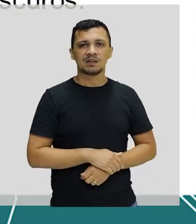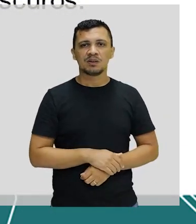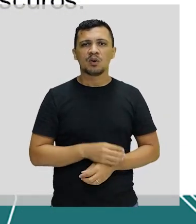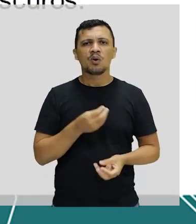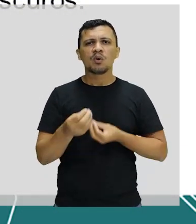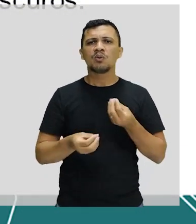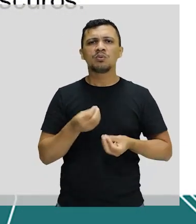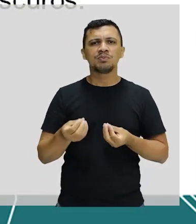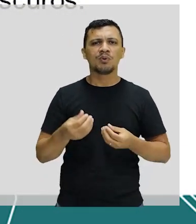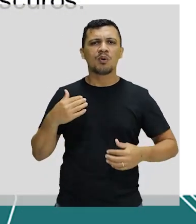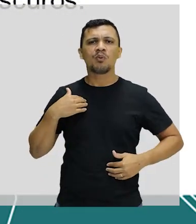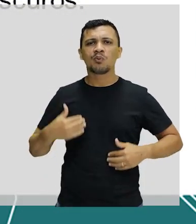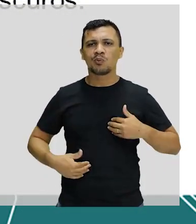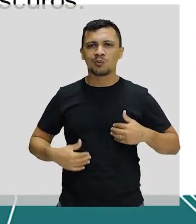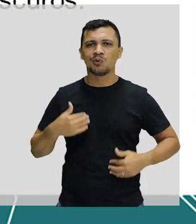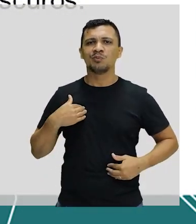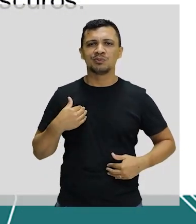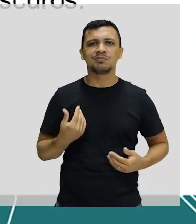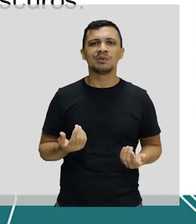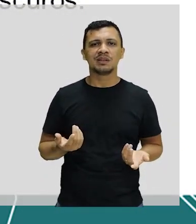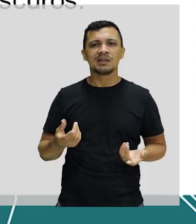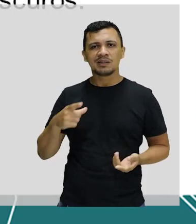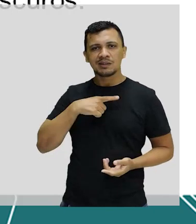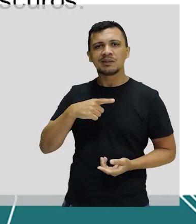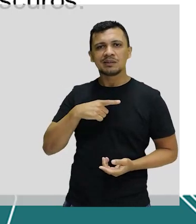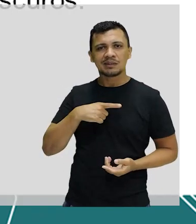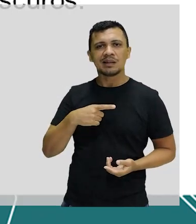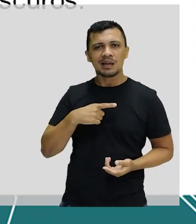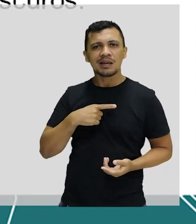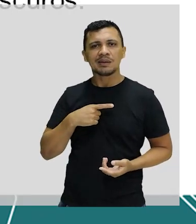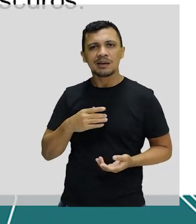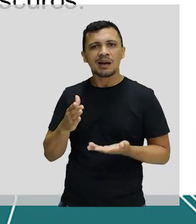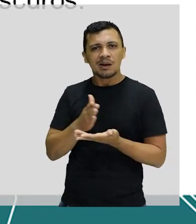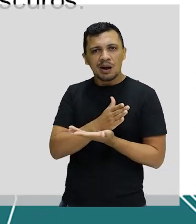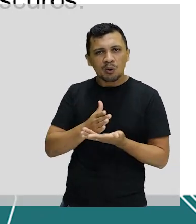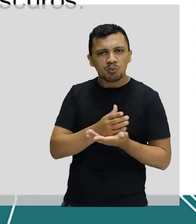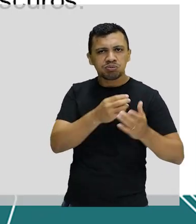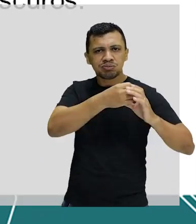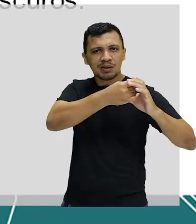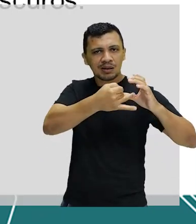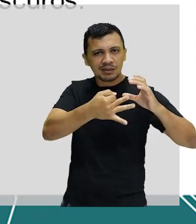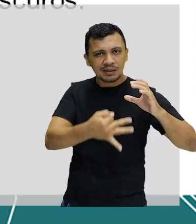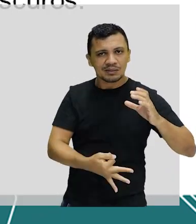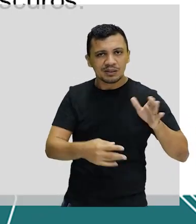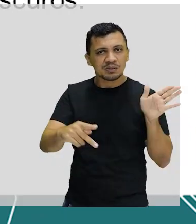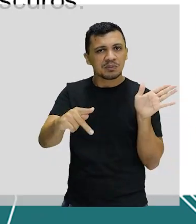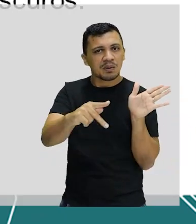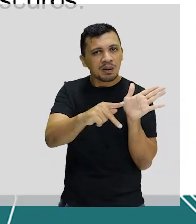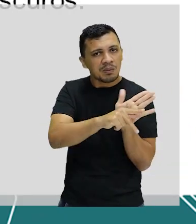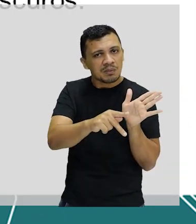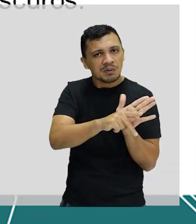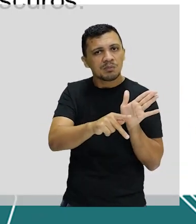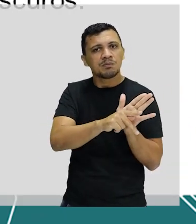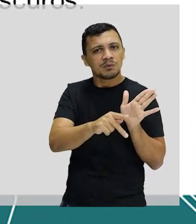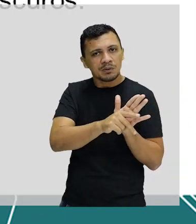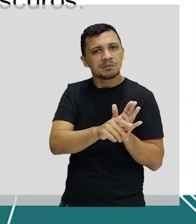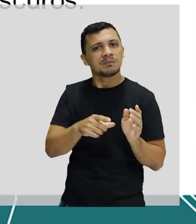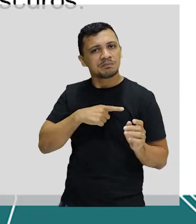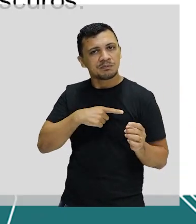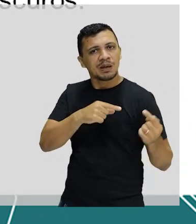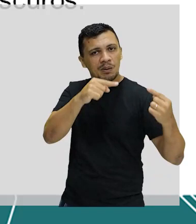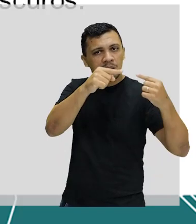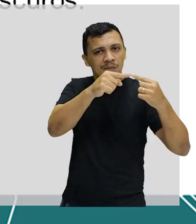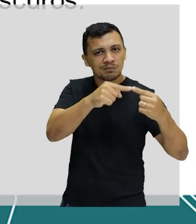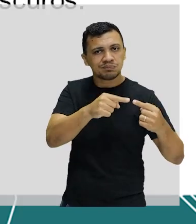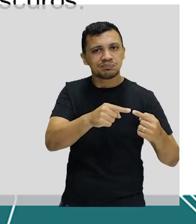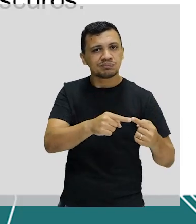do homem criminoso, existe uma fisionomia, existe, entre aspas, um retrato falado das pessoas que estão mais propensas,